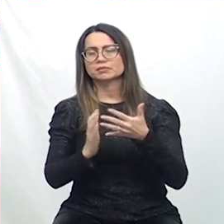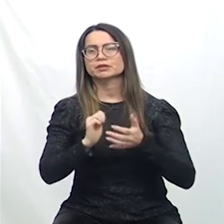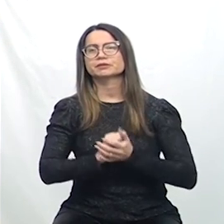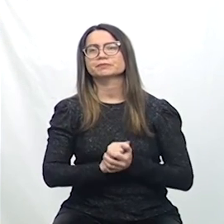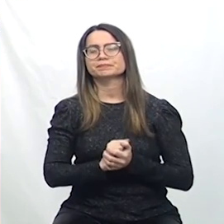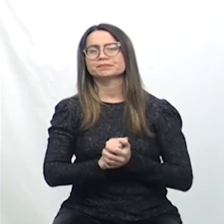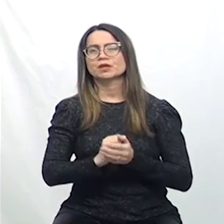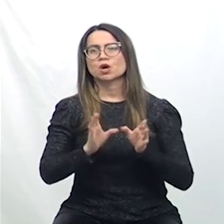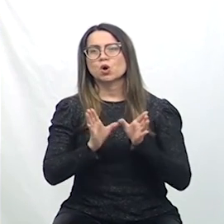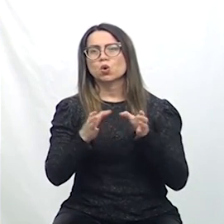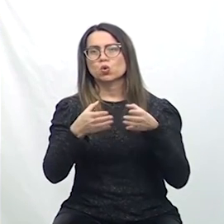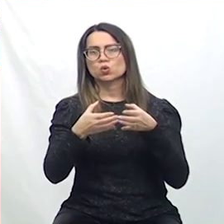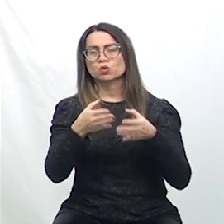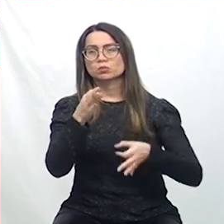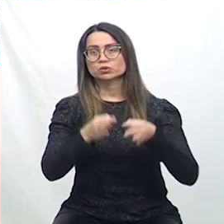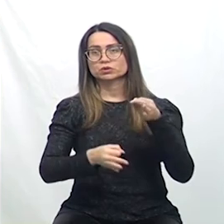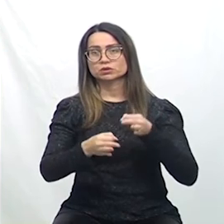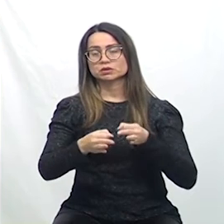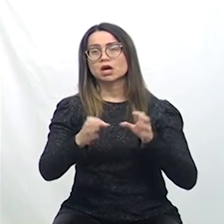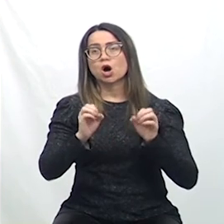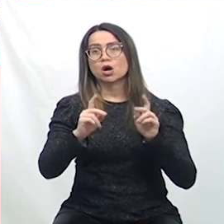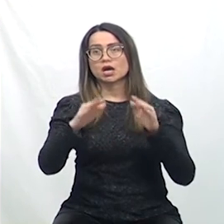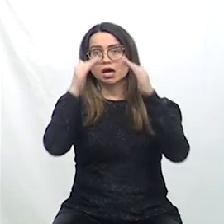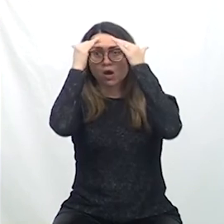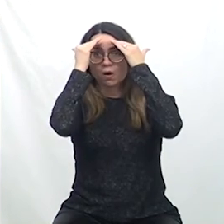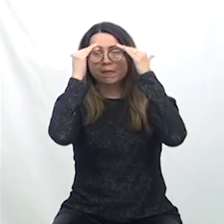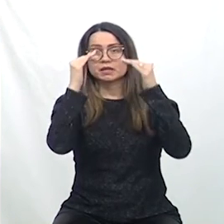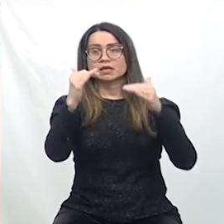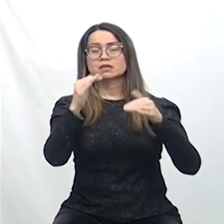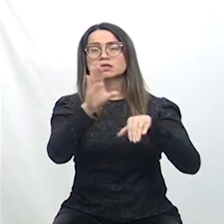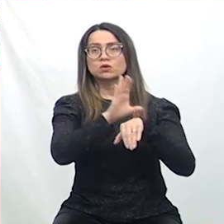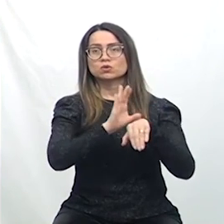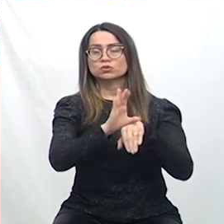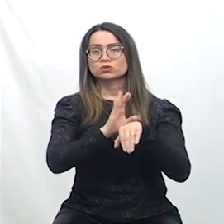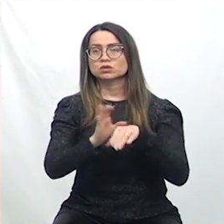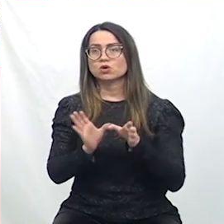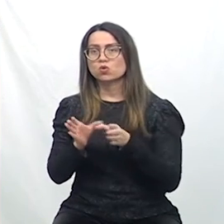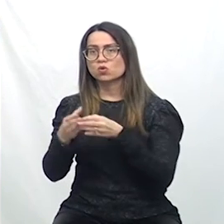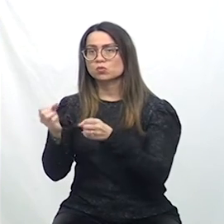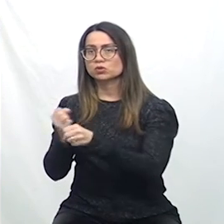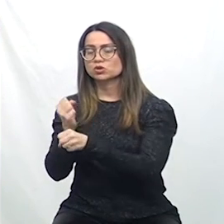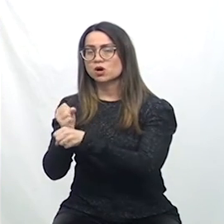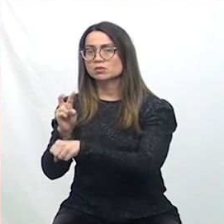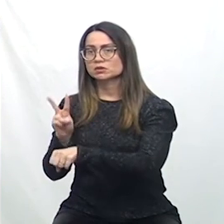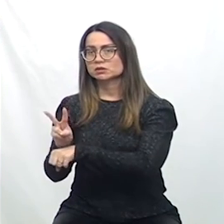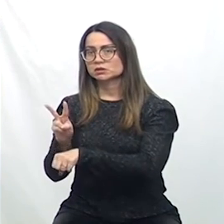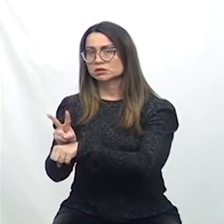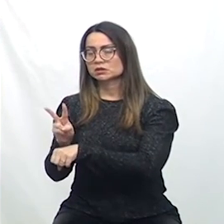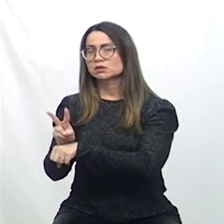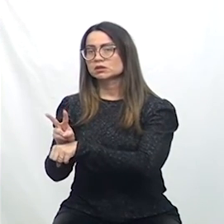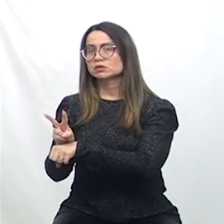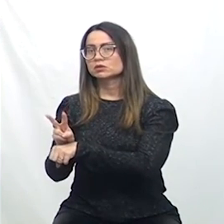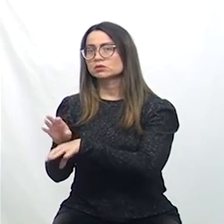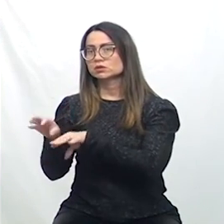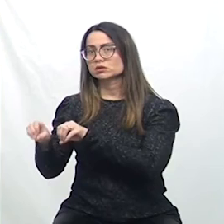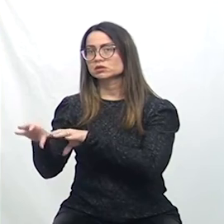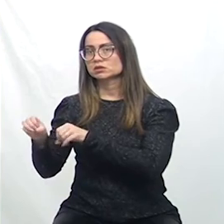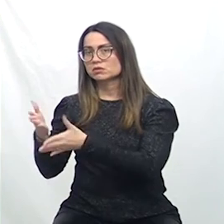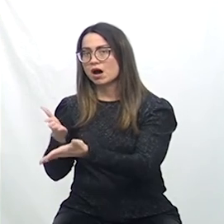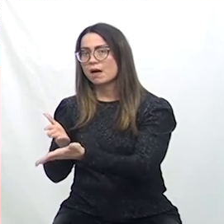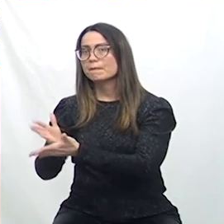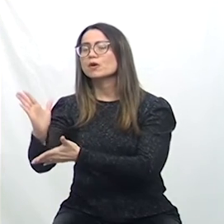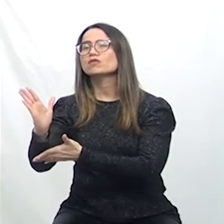Redação opinou pela legalidade e constitucionalidade. As Comissões de Obra de Educação e Fiscalização opinaram pela